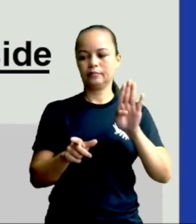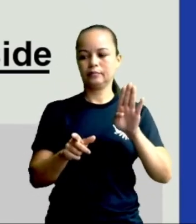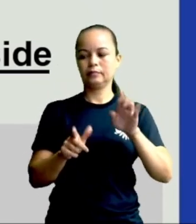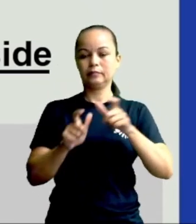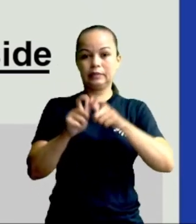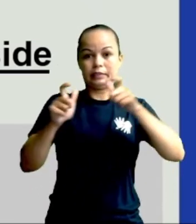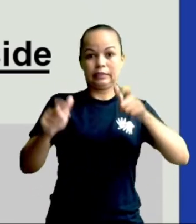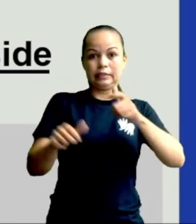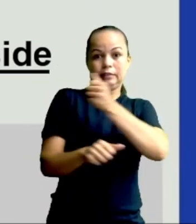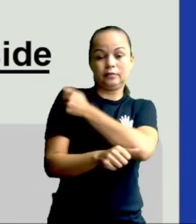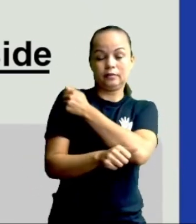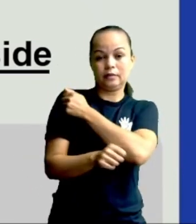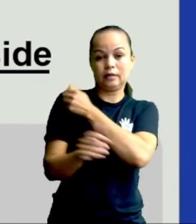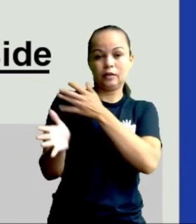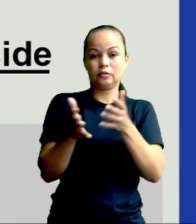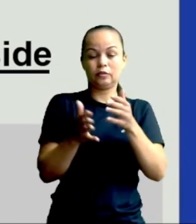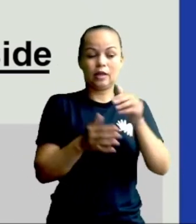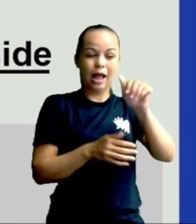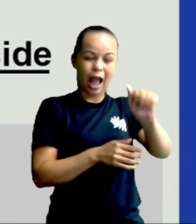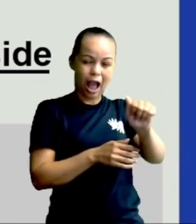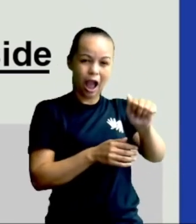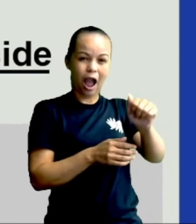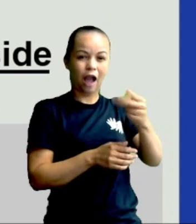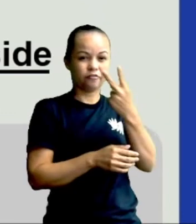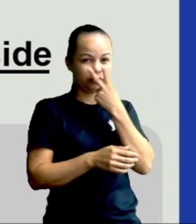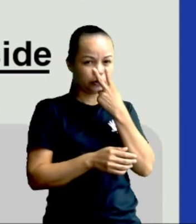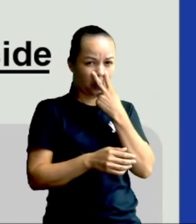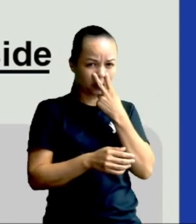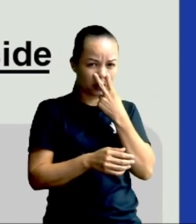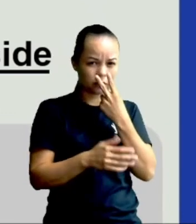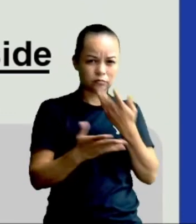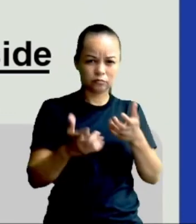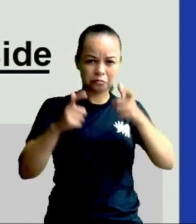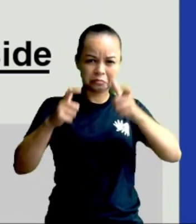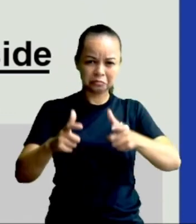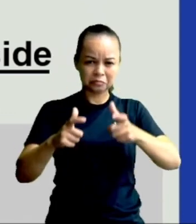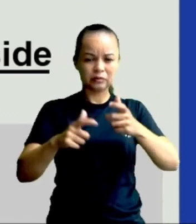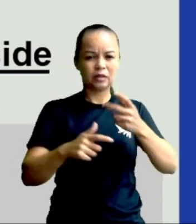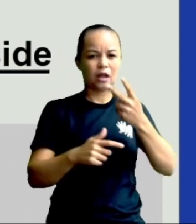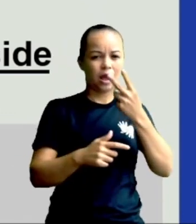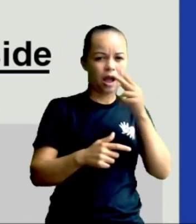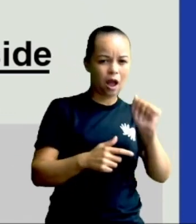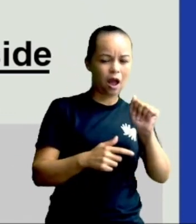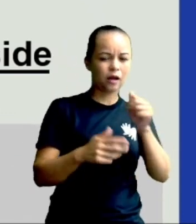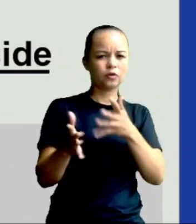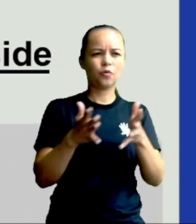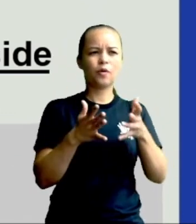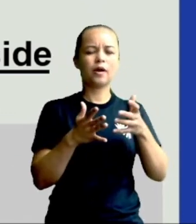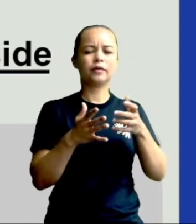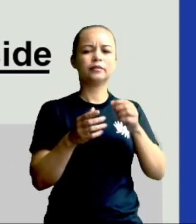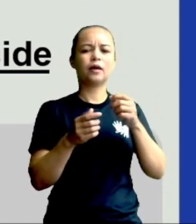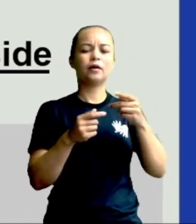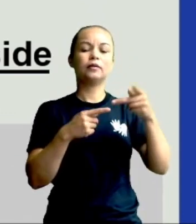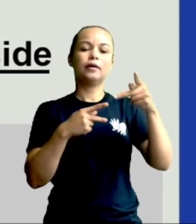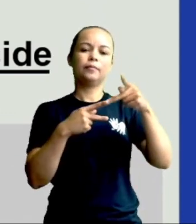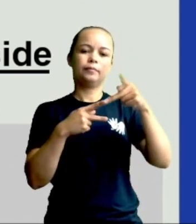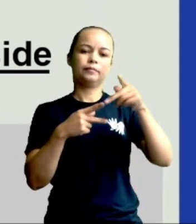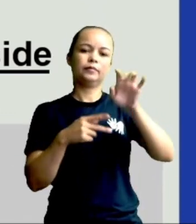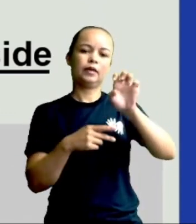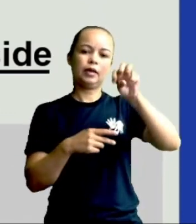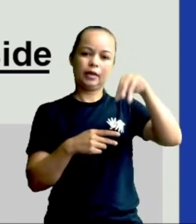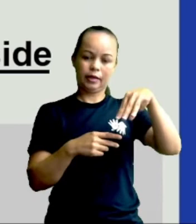parte dos alunos reside a Vitória de Santo Antão o verbo residir ele sempre pede a preposição